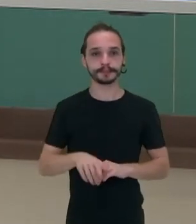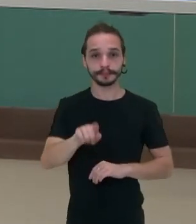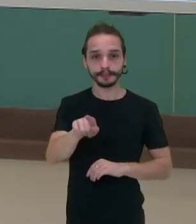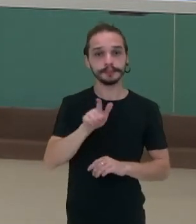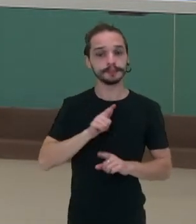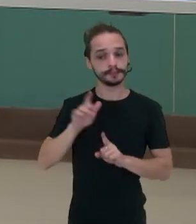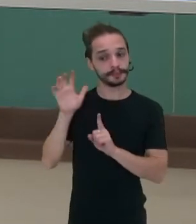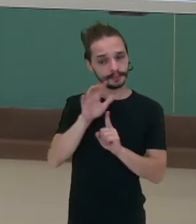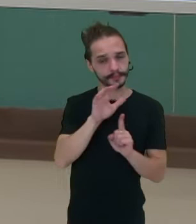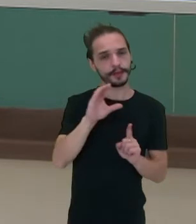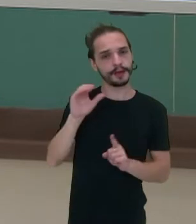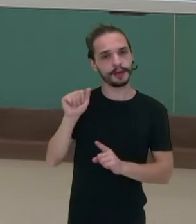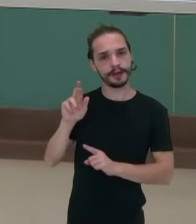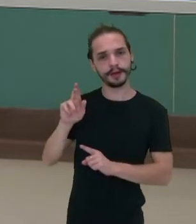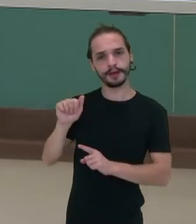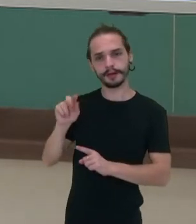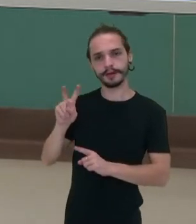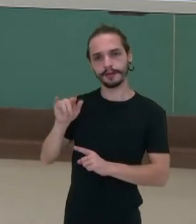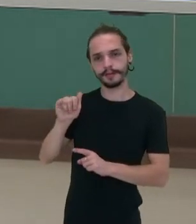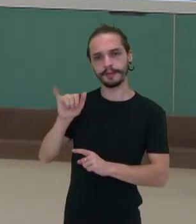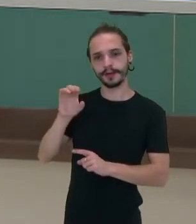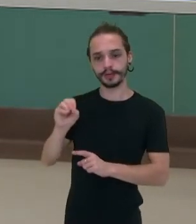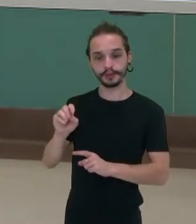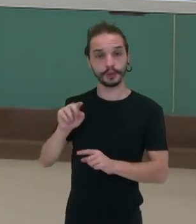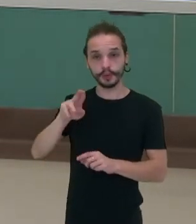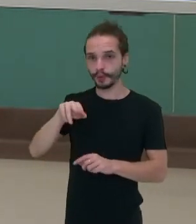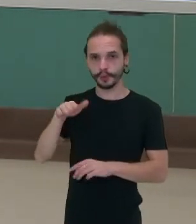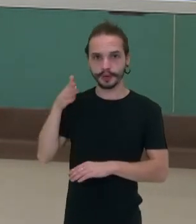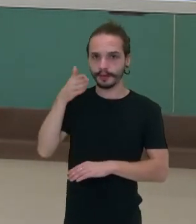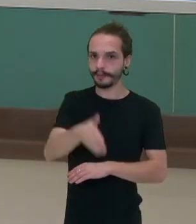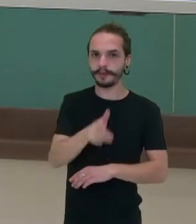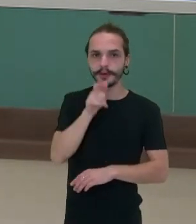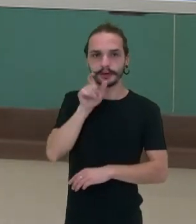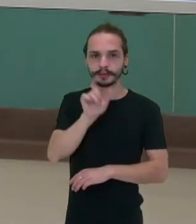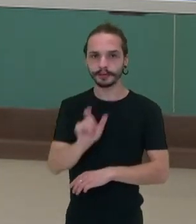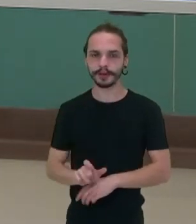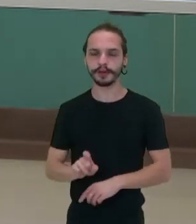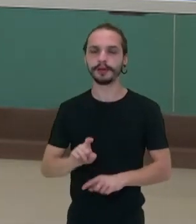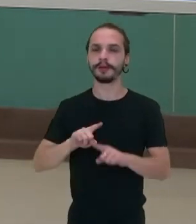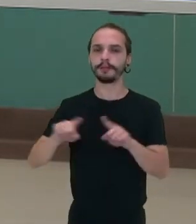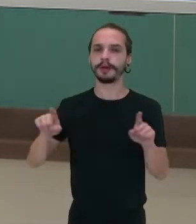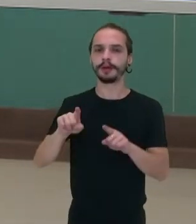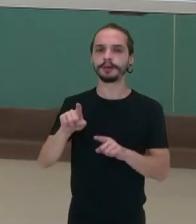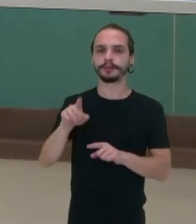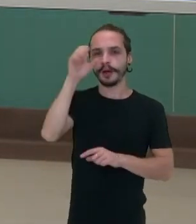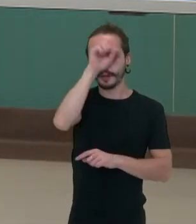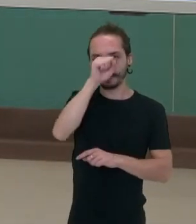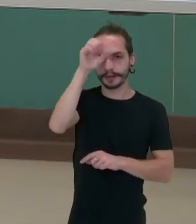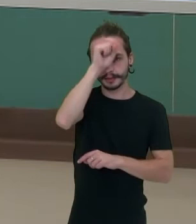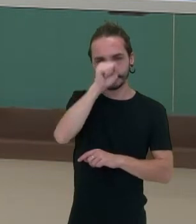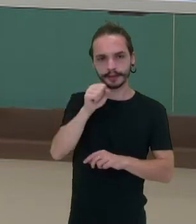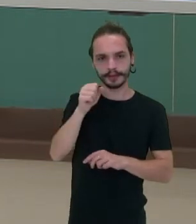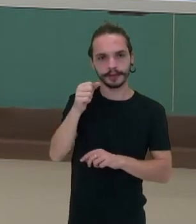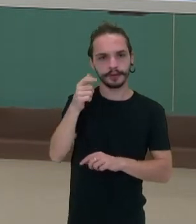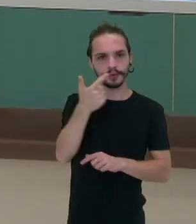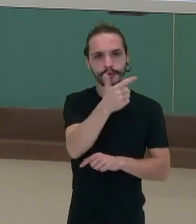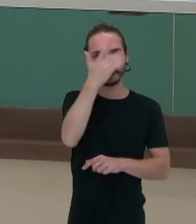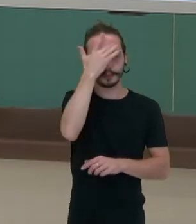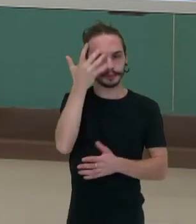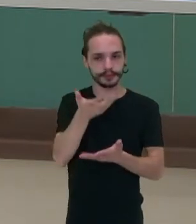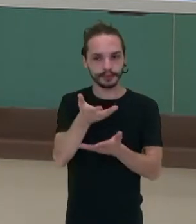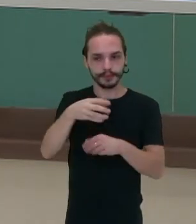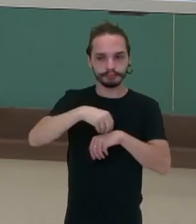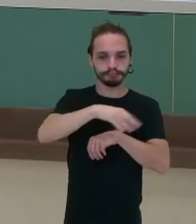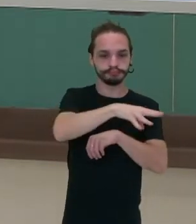influenciado em Caravaggio através de seus professores. Ele nunca esteve na Itália, mas recebeu o conhecimento indireto através de professores. E nós temos